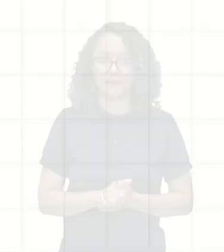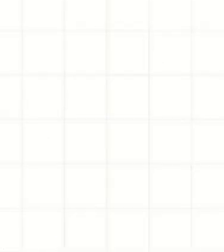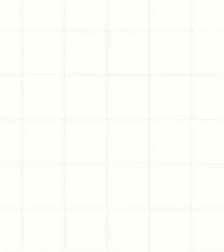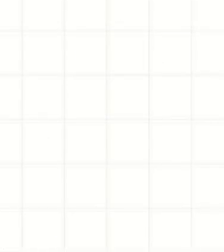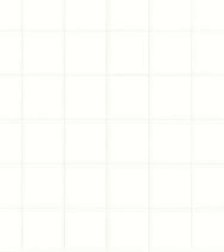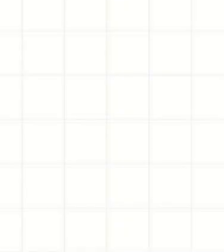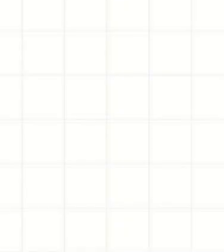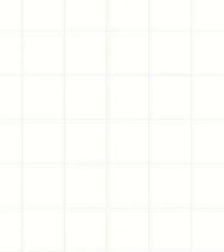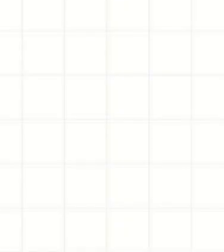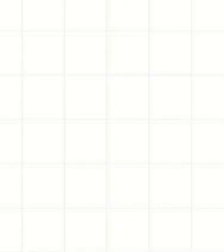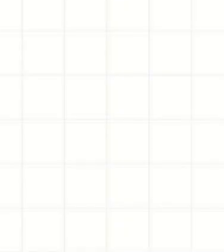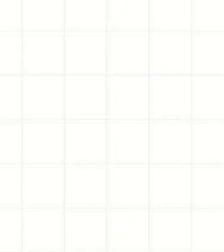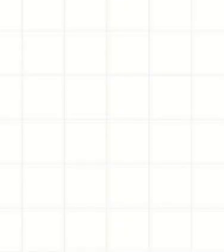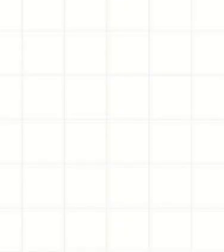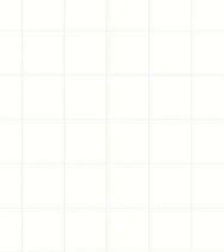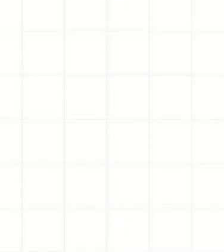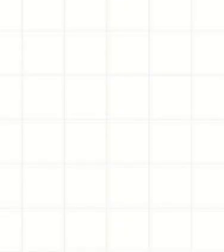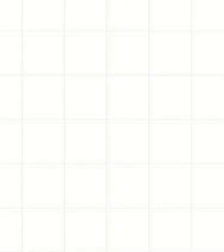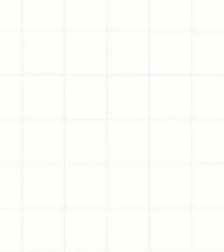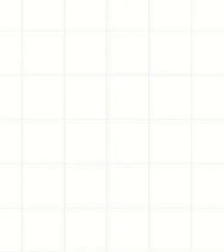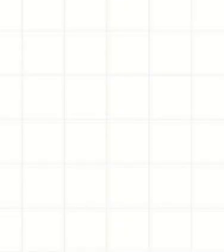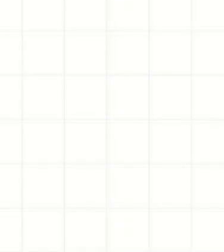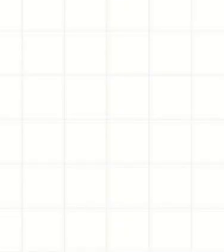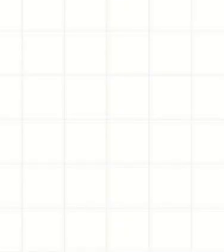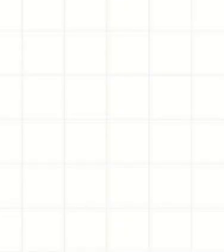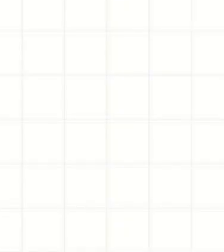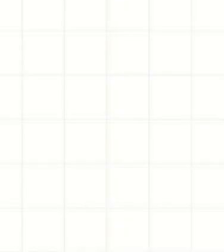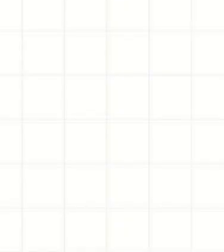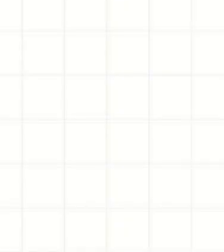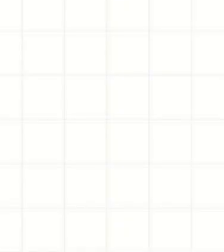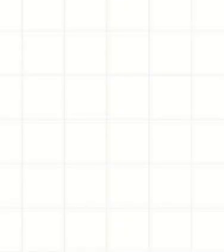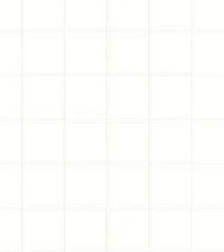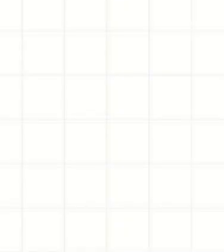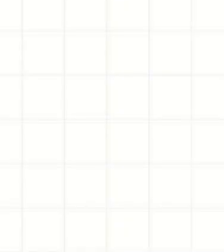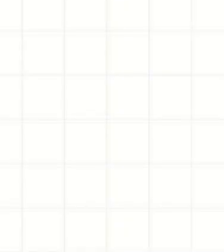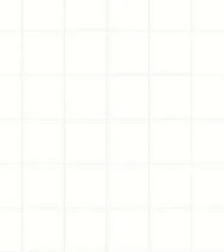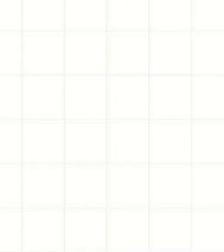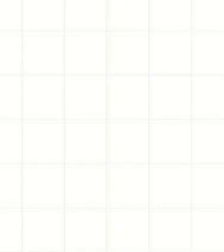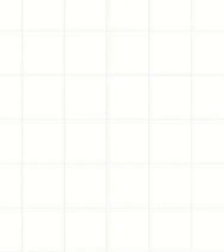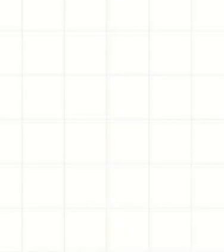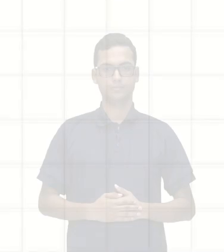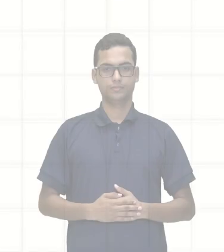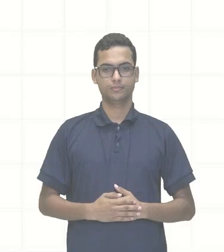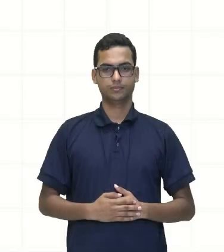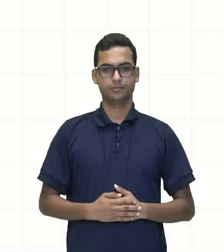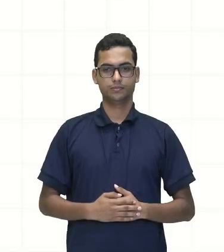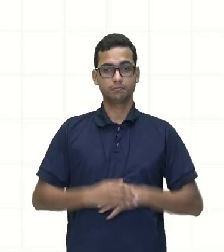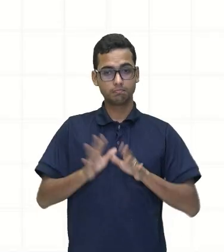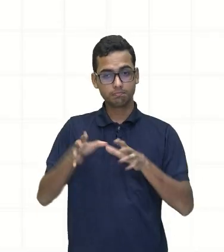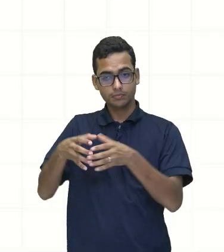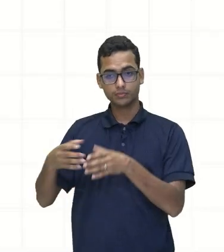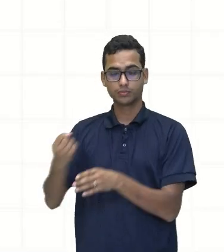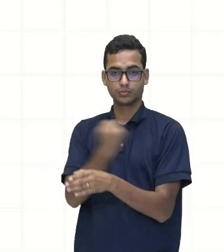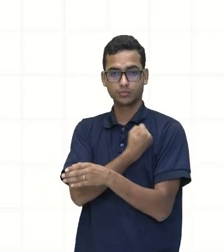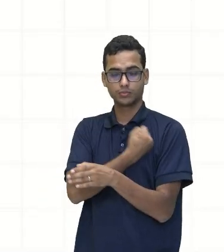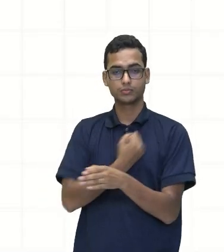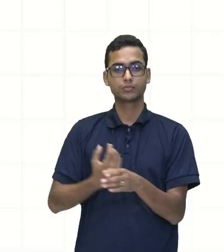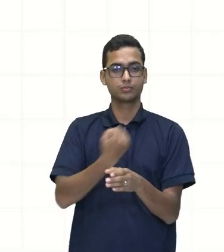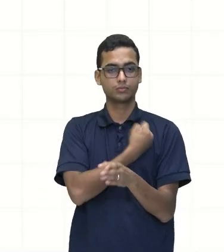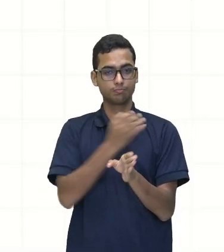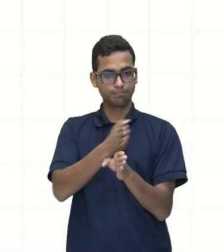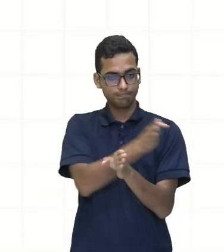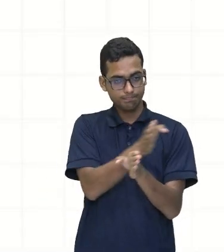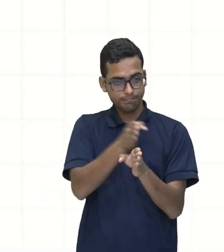são subconjuntos de Z, ou seja, subconjunto dos números inteiros. Tá bom? Da agora eu